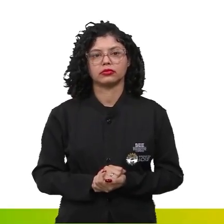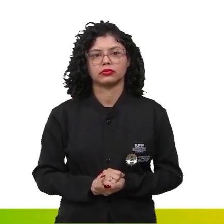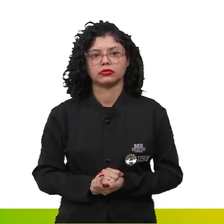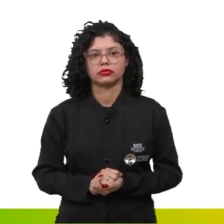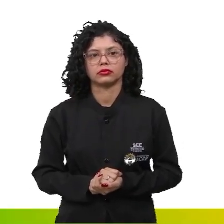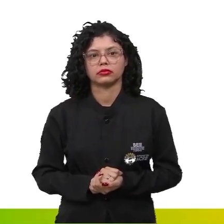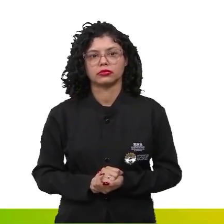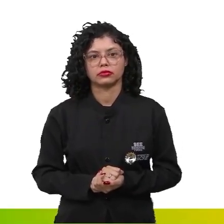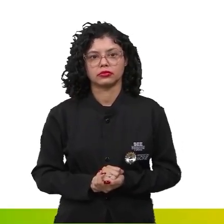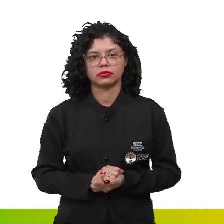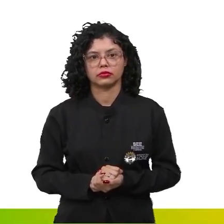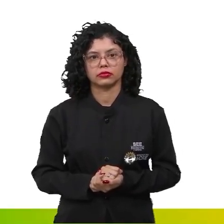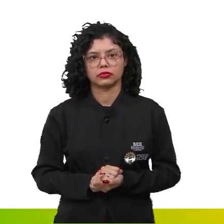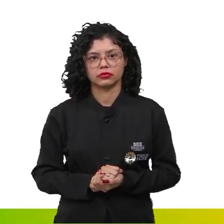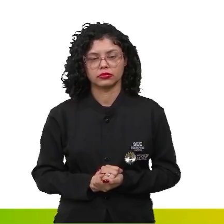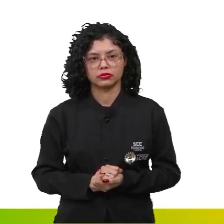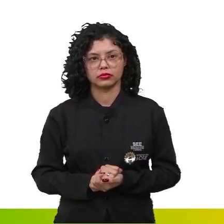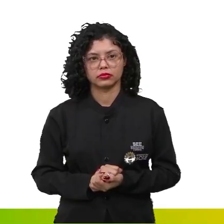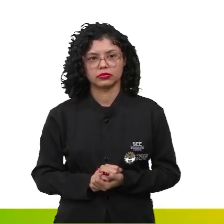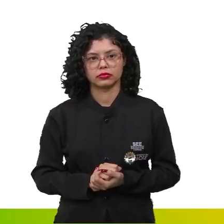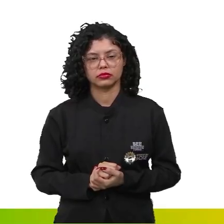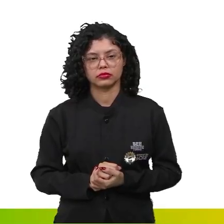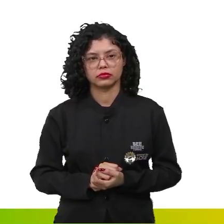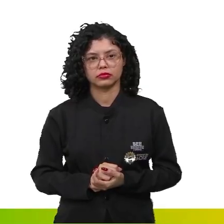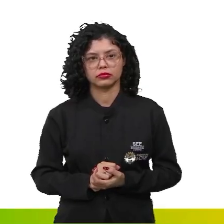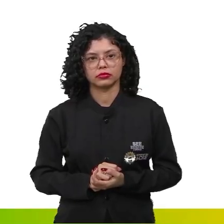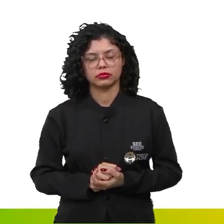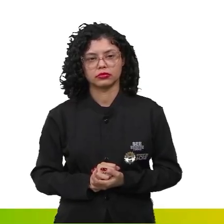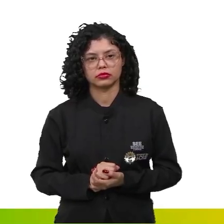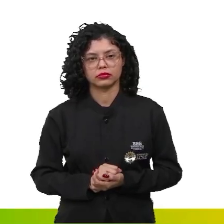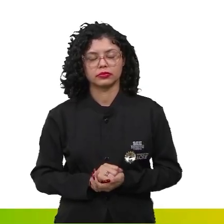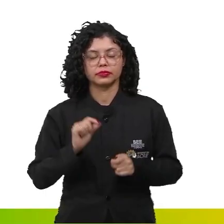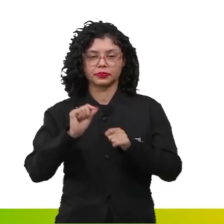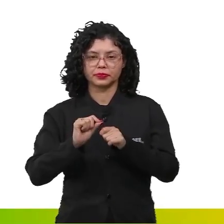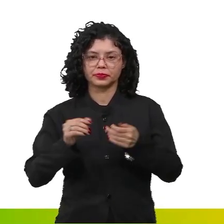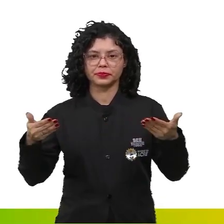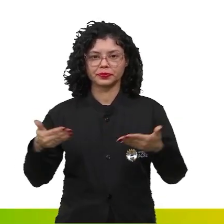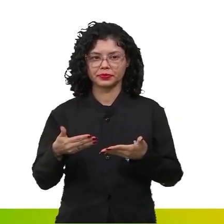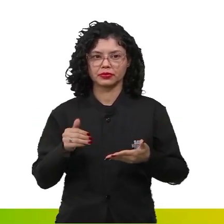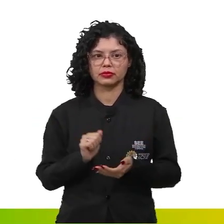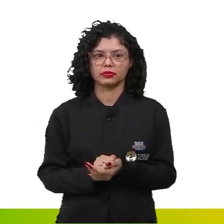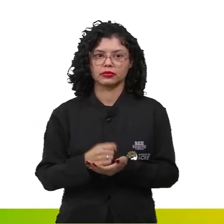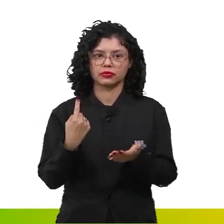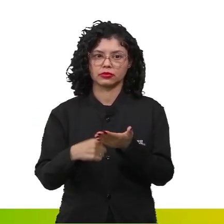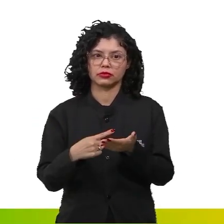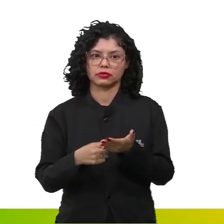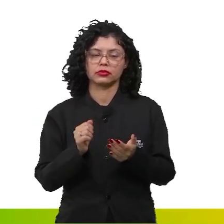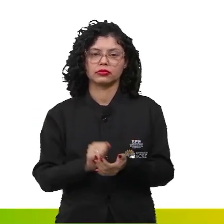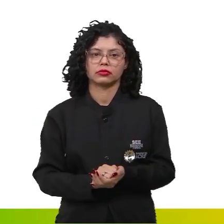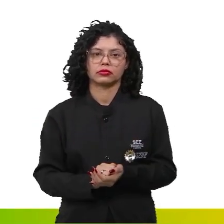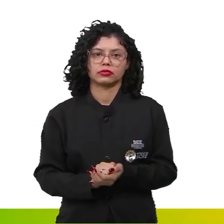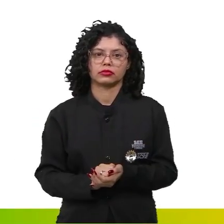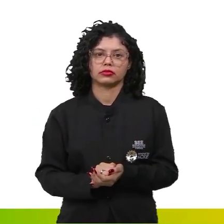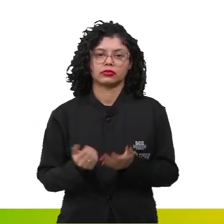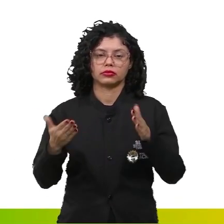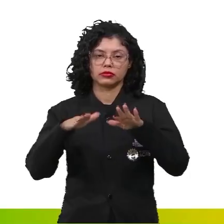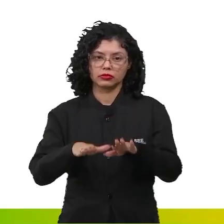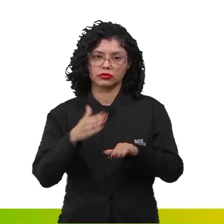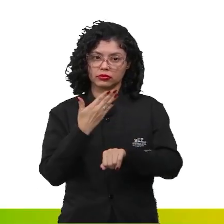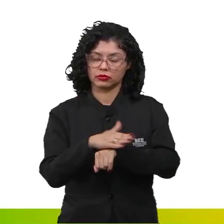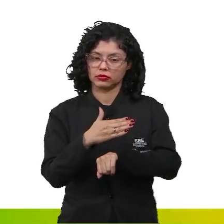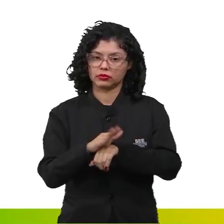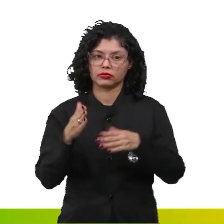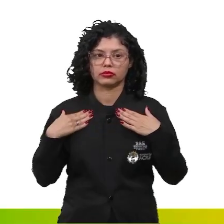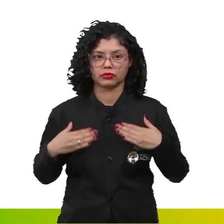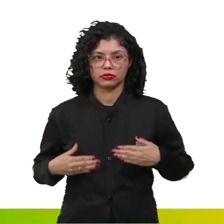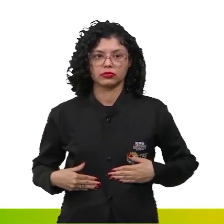3, mas a gente vai pular porque a gente a gente consegue ter mais tempo, vamos fazer ela. Considere as afirmativas sobre